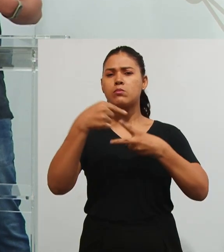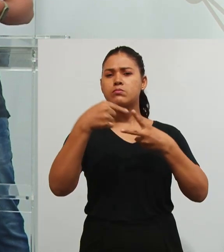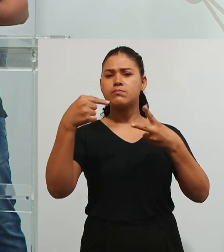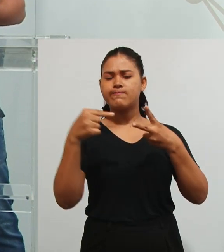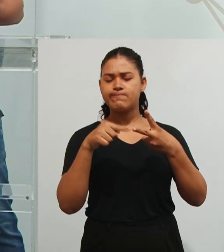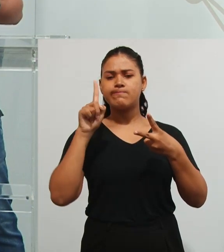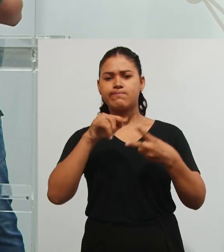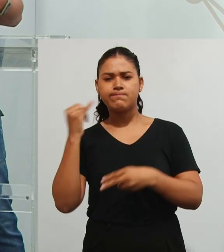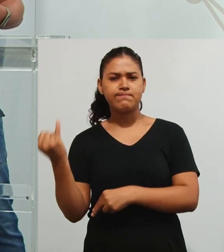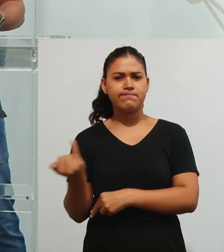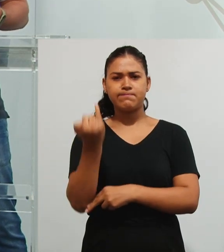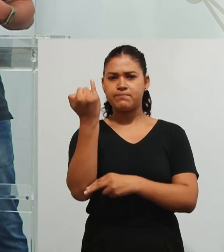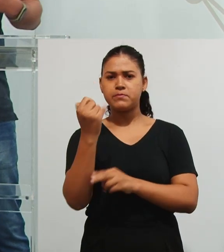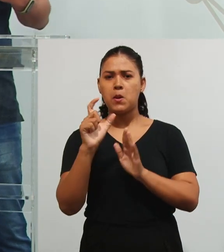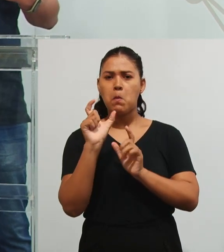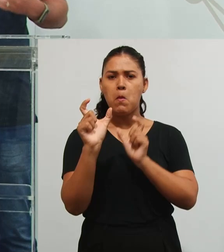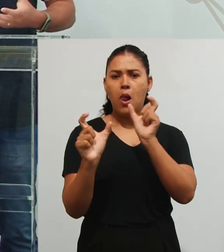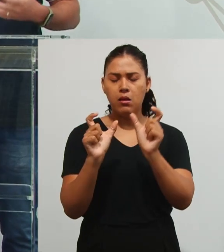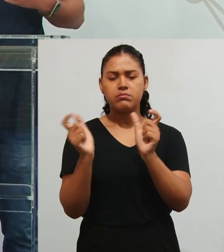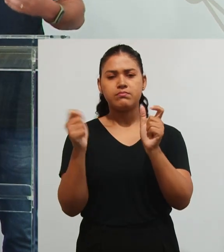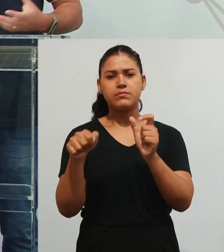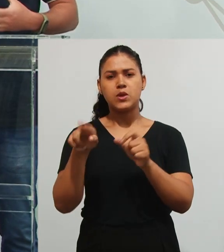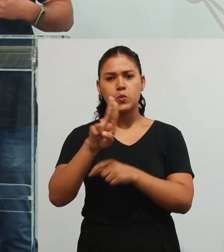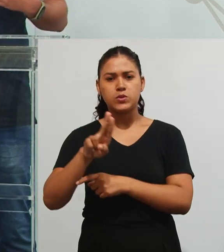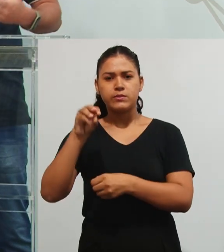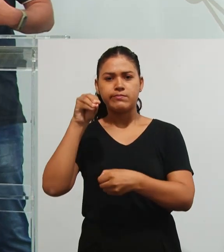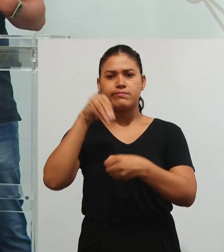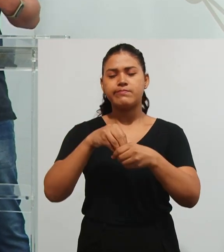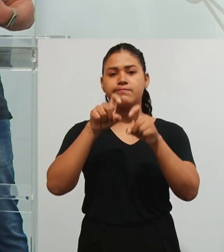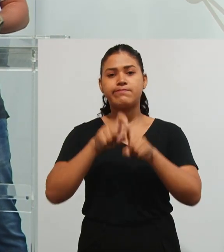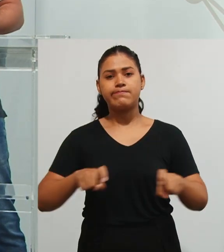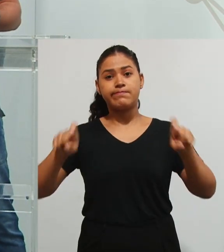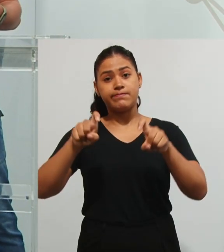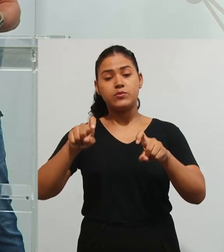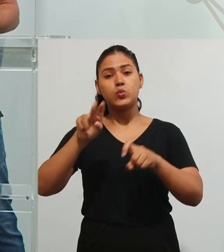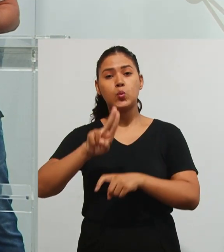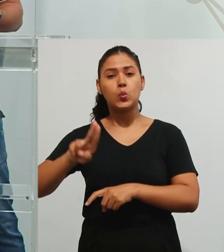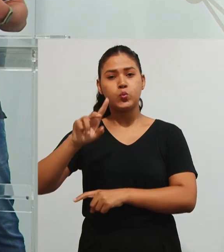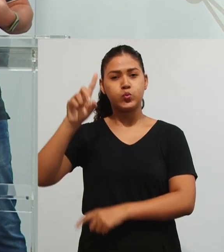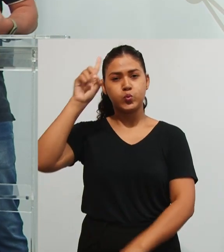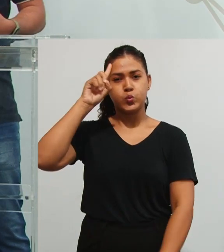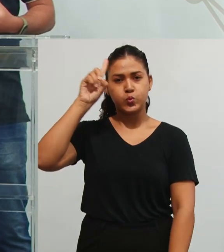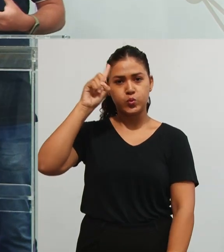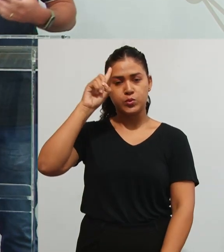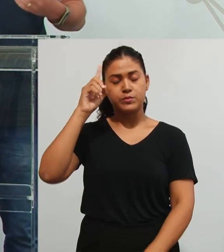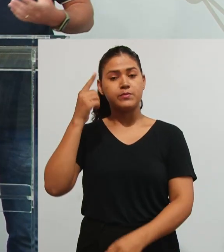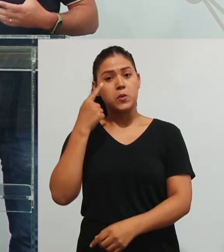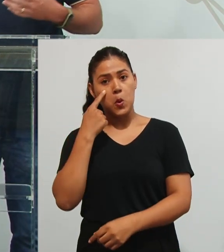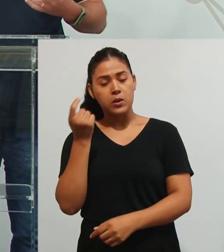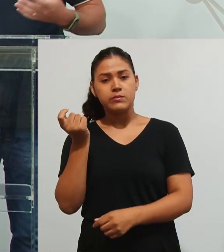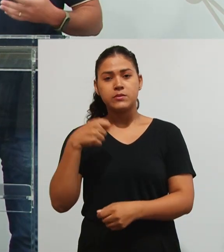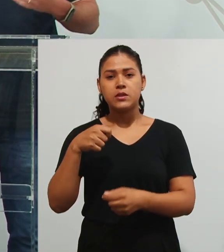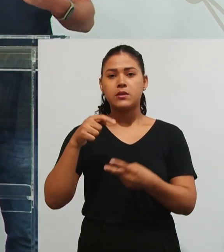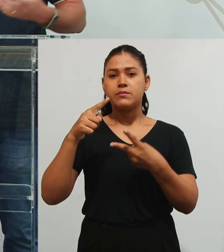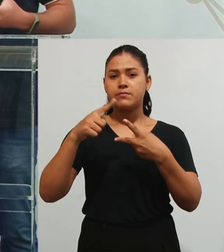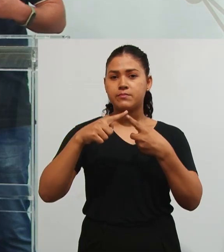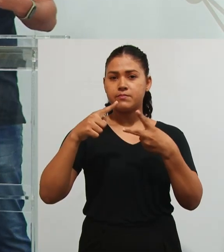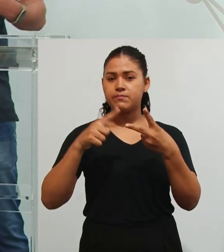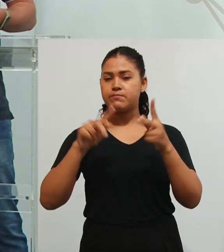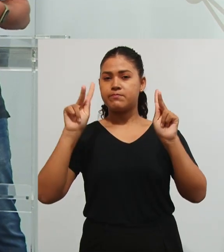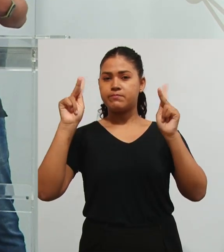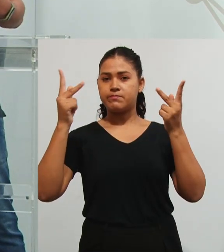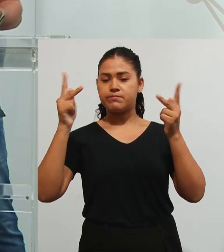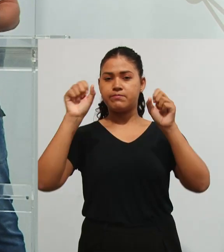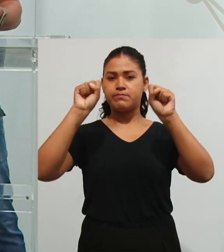que abordam alguns elementos que nós manipulamos, utilizamos no dia a dia, mas nós conhecemos talvez de forma um pouco